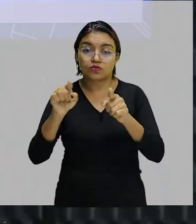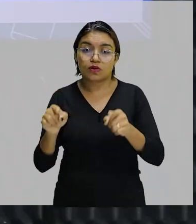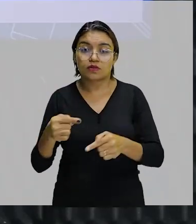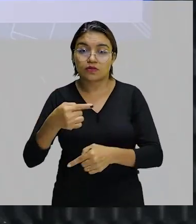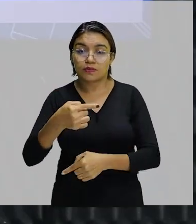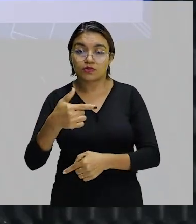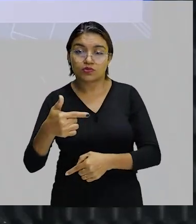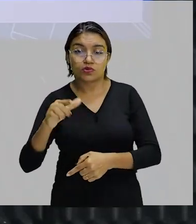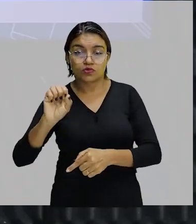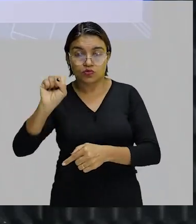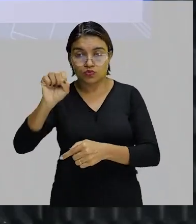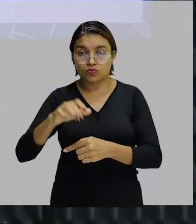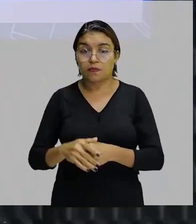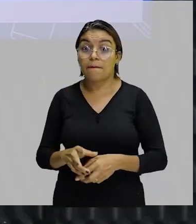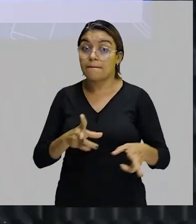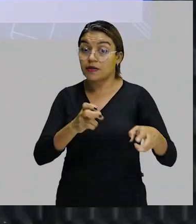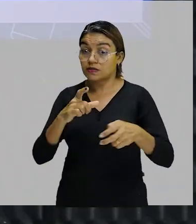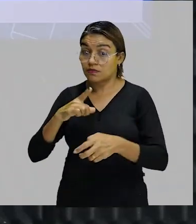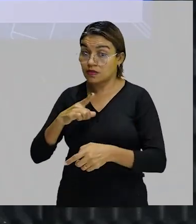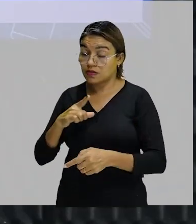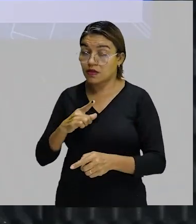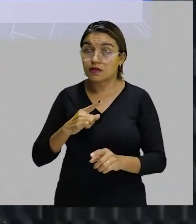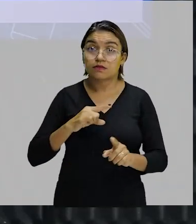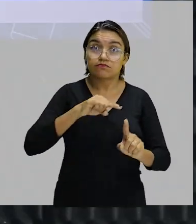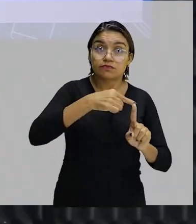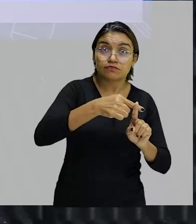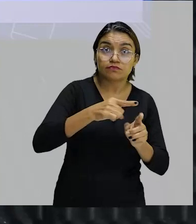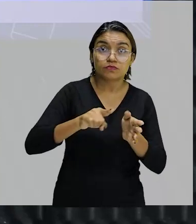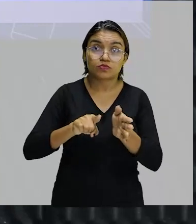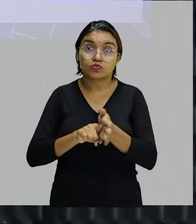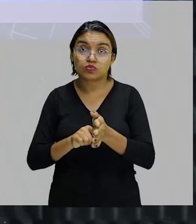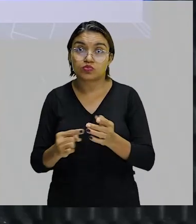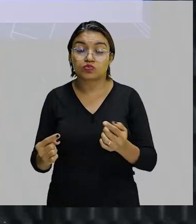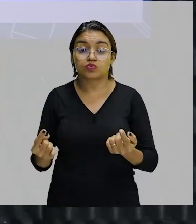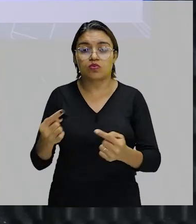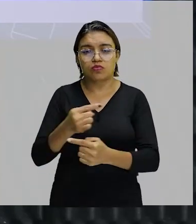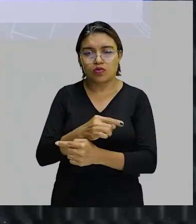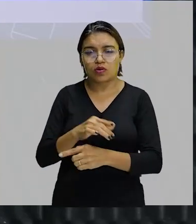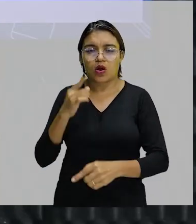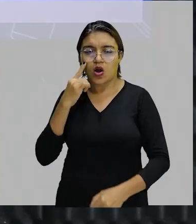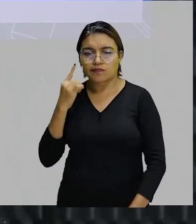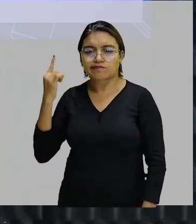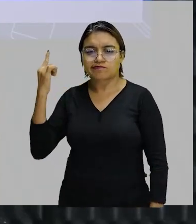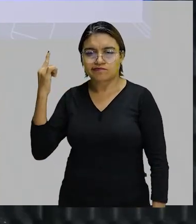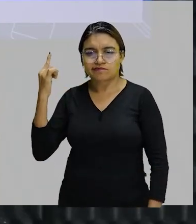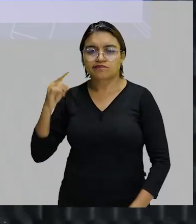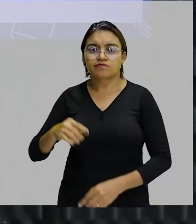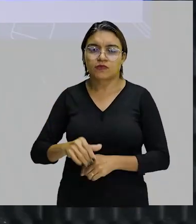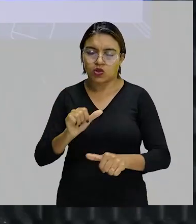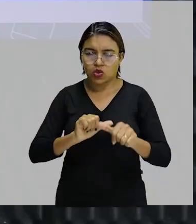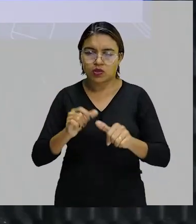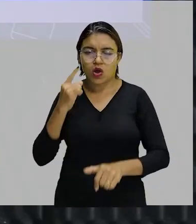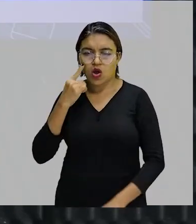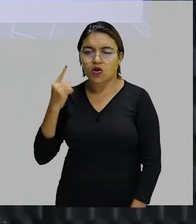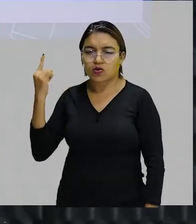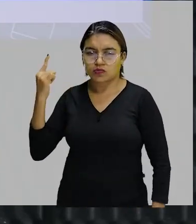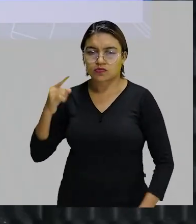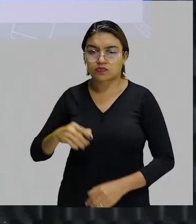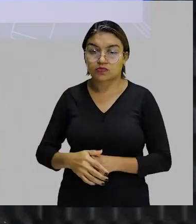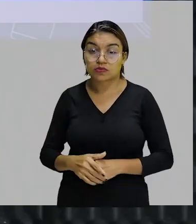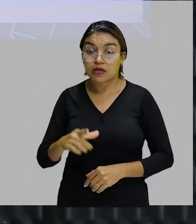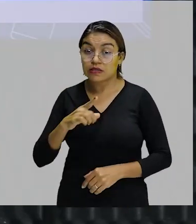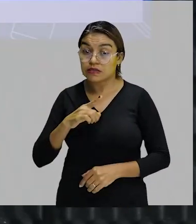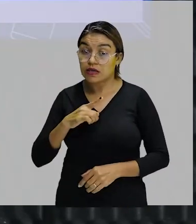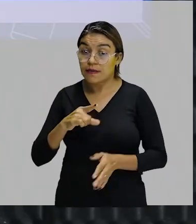menos 2. Perceba que aqui tem um joguinho de sinais, tá? Menos 2 elevado à oitava dá 256, positivo, só que tem